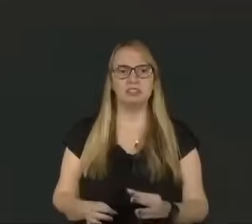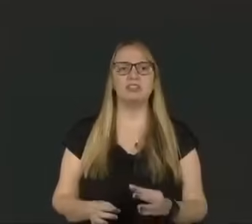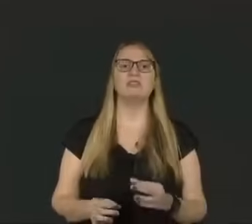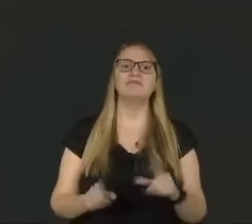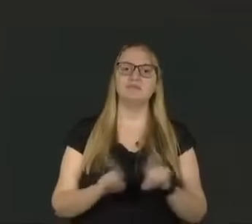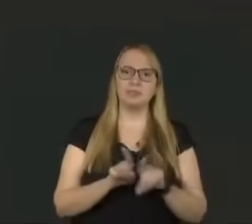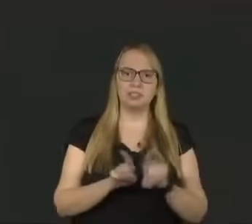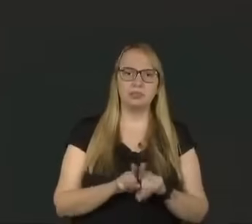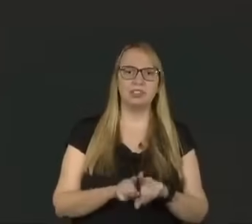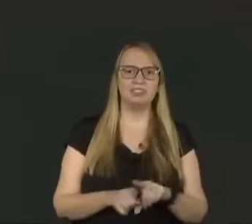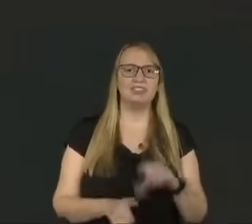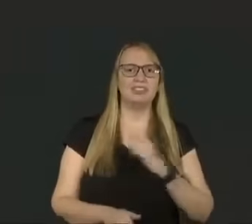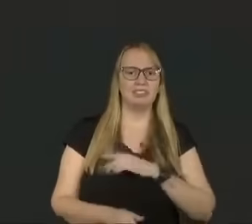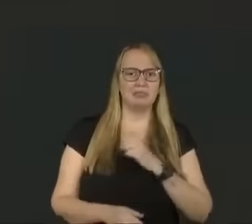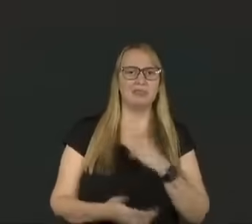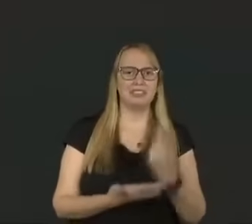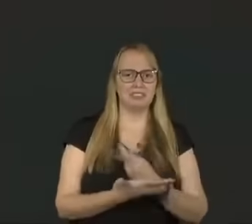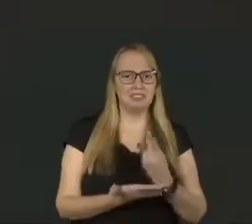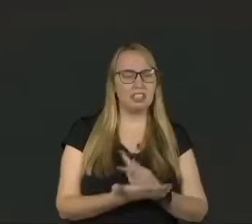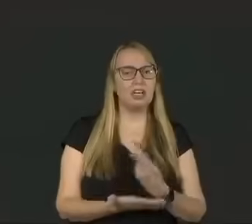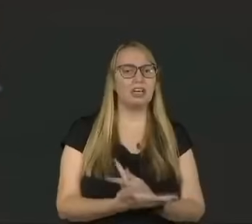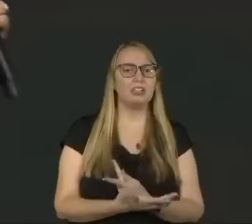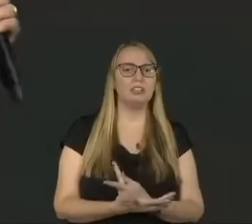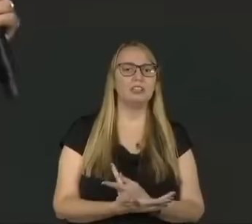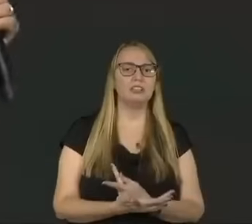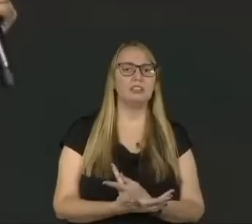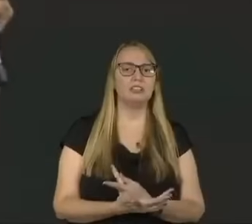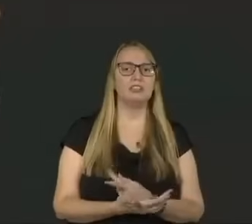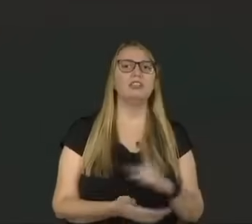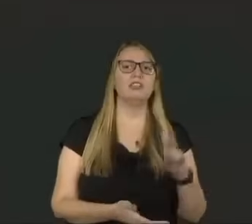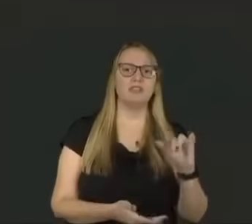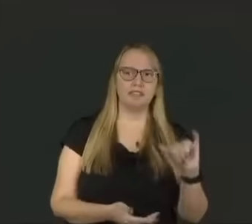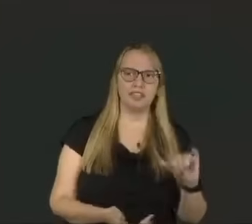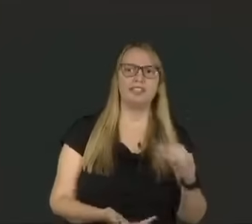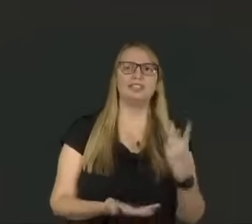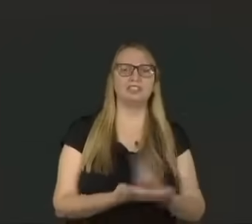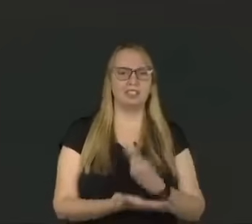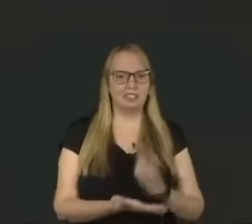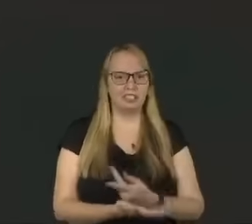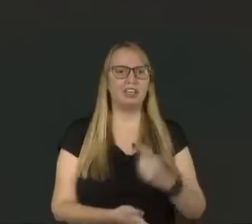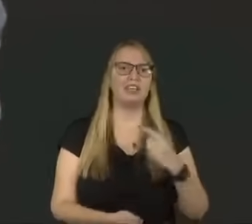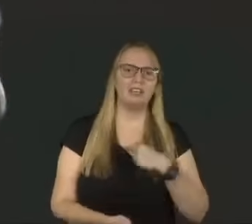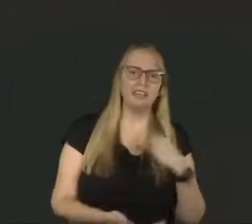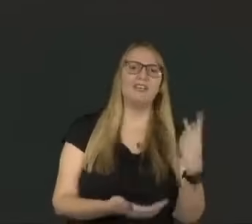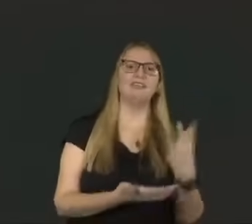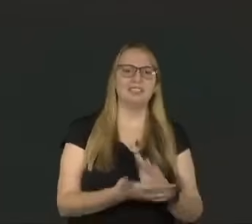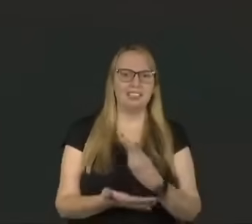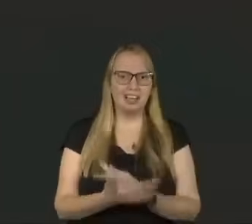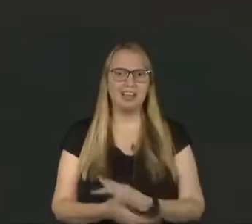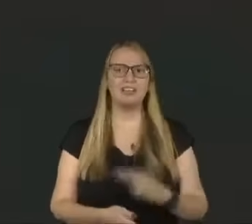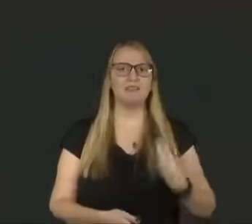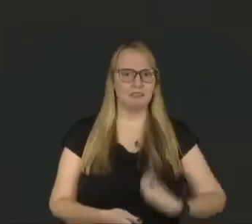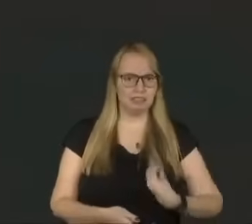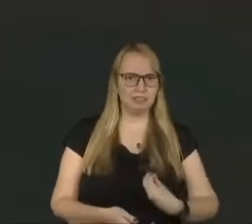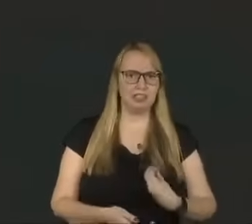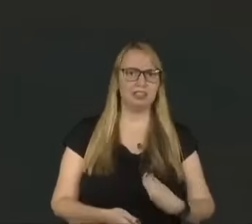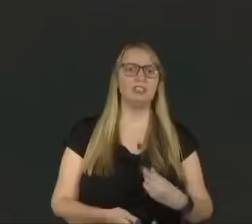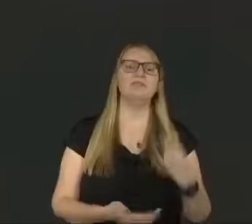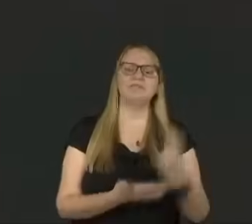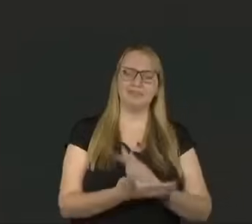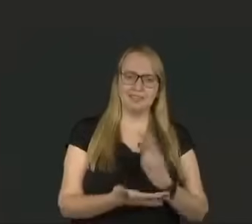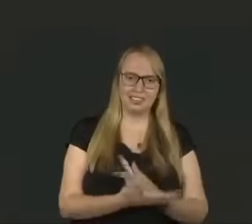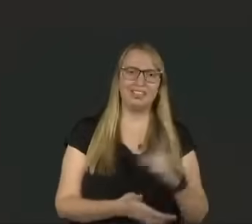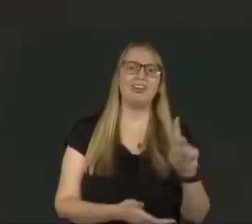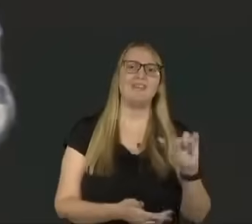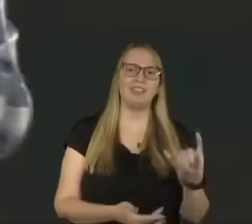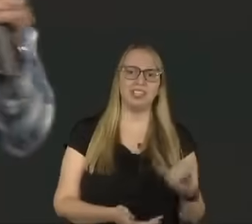de errar você vai errar eu vou errar enquanto você viver vai errar